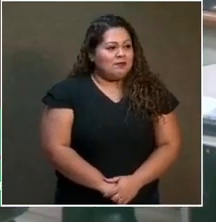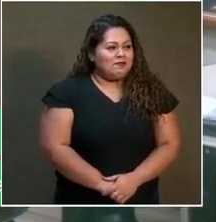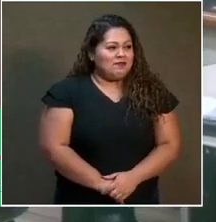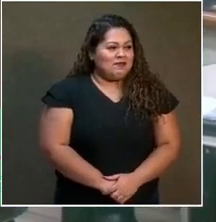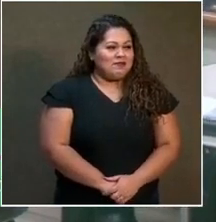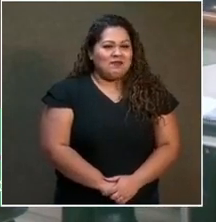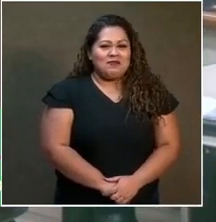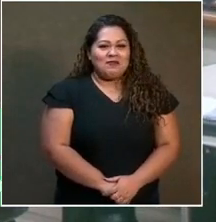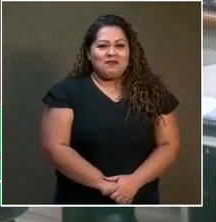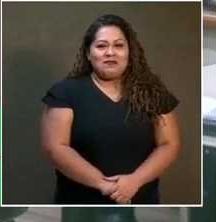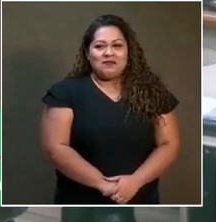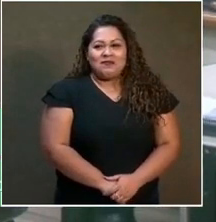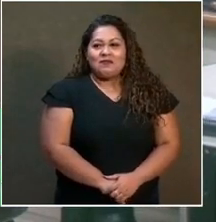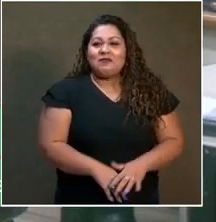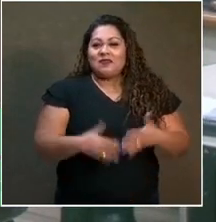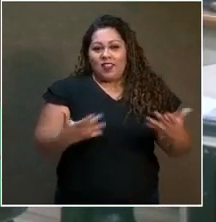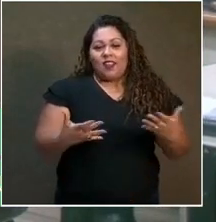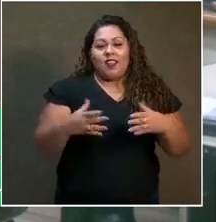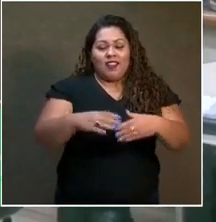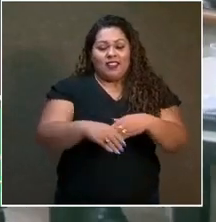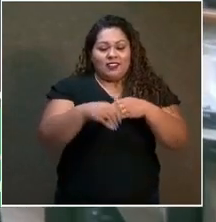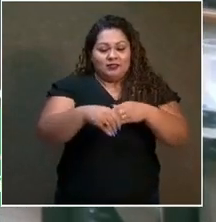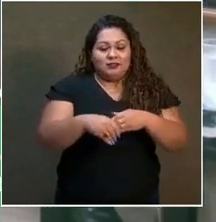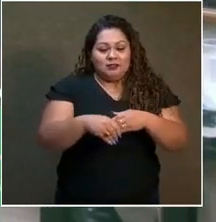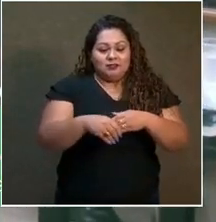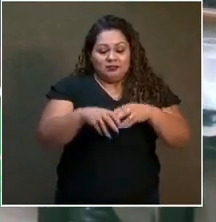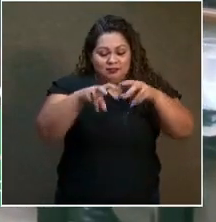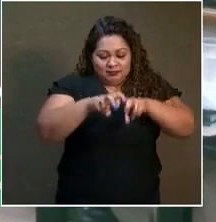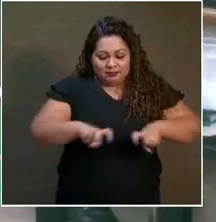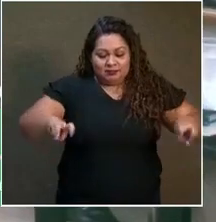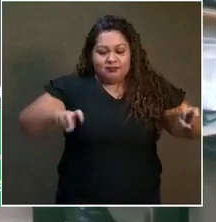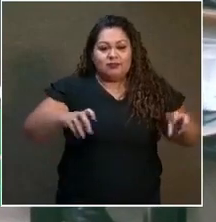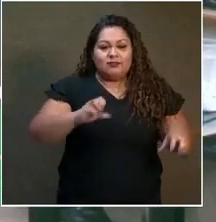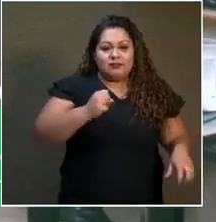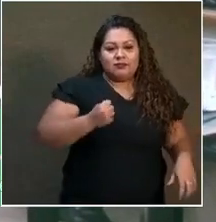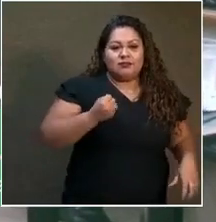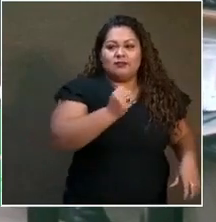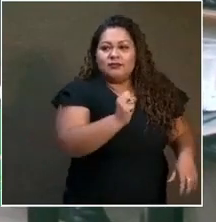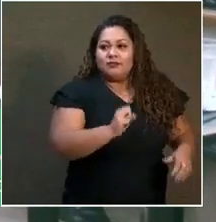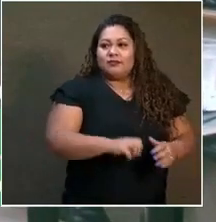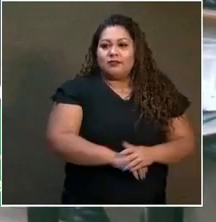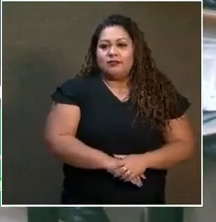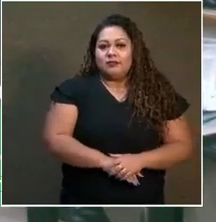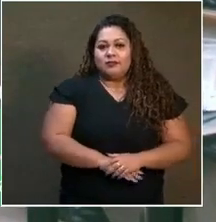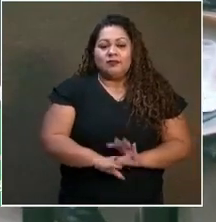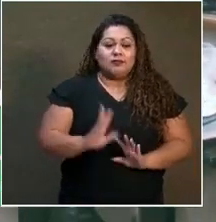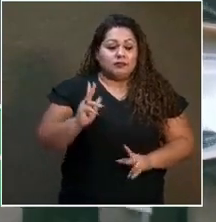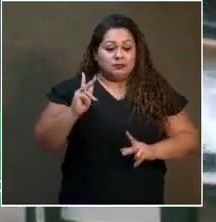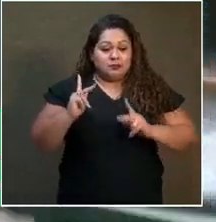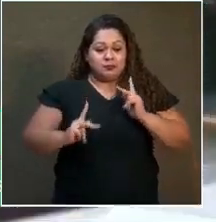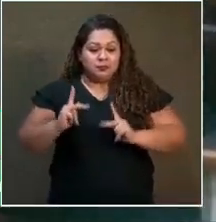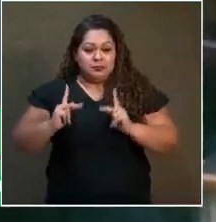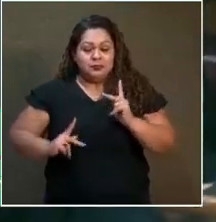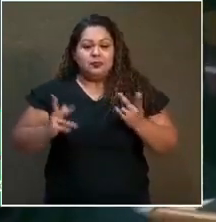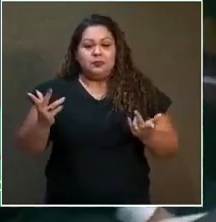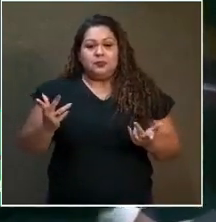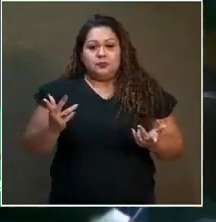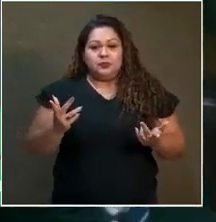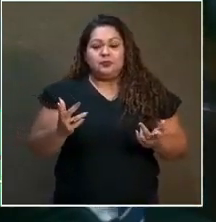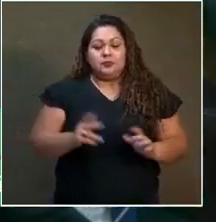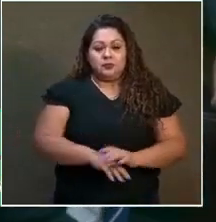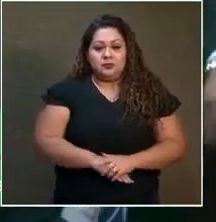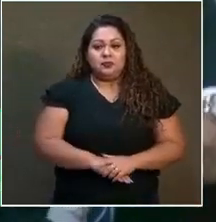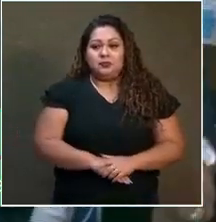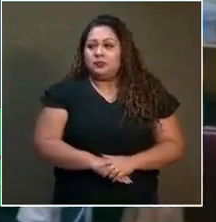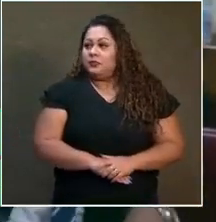pares, nossa banca de defesa, cumprimentar a douta, a promotora, promotor,